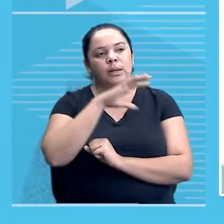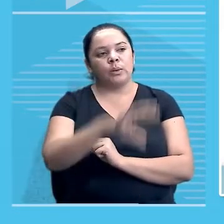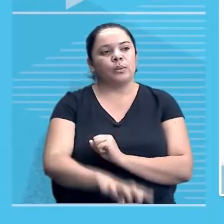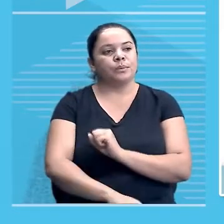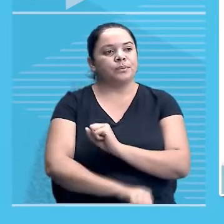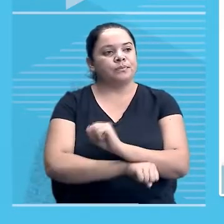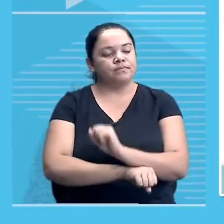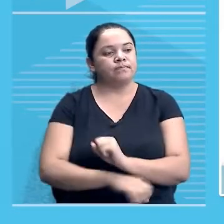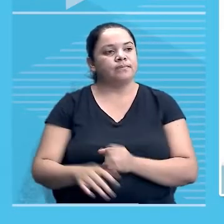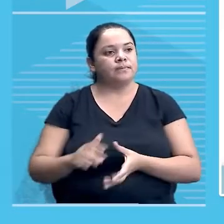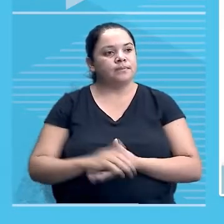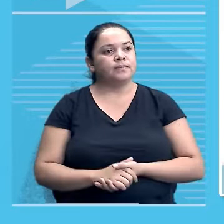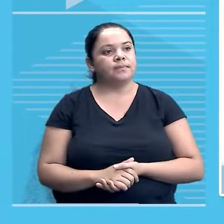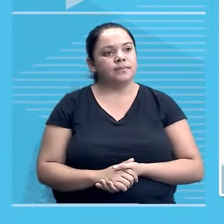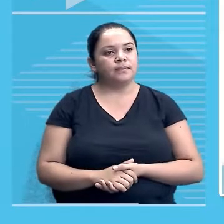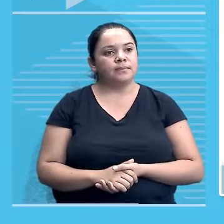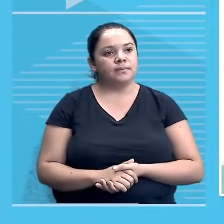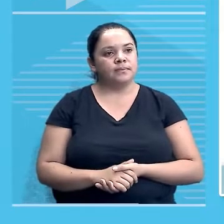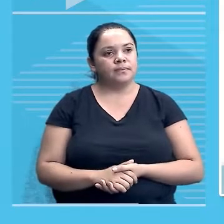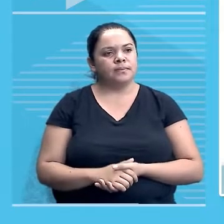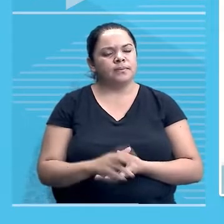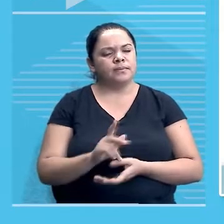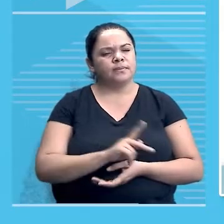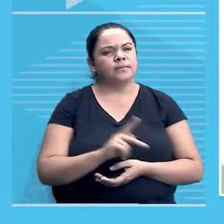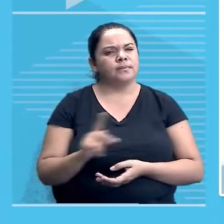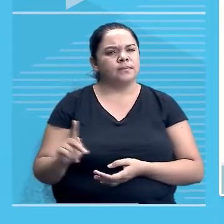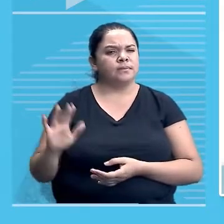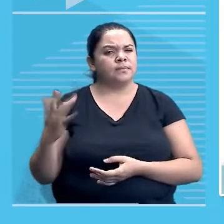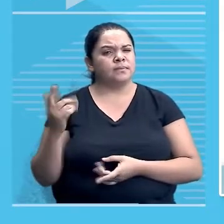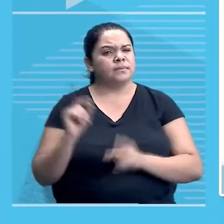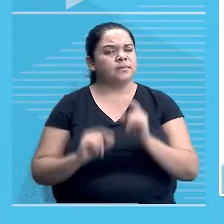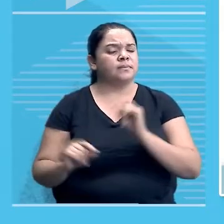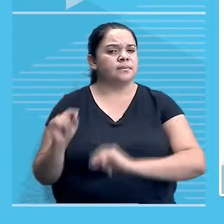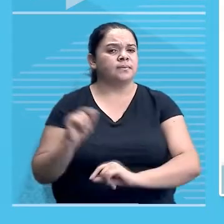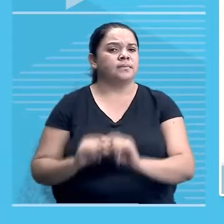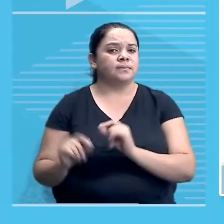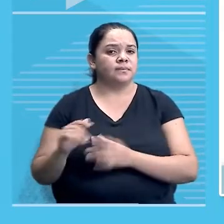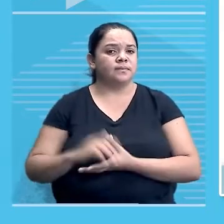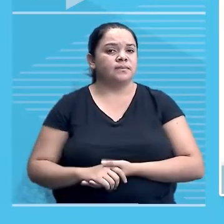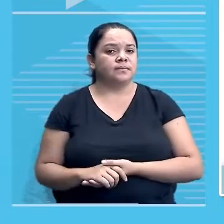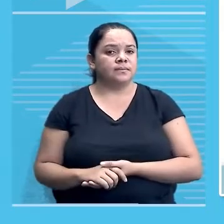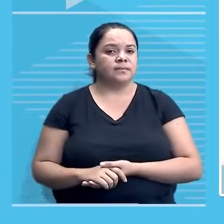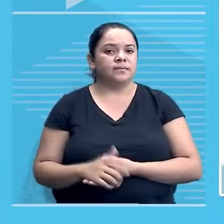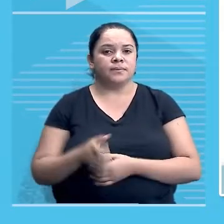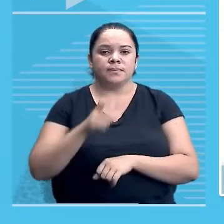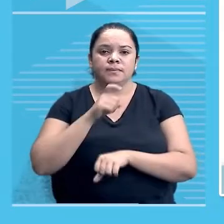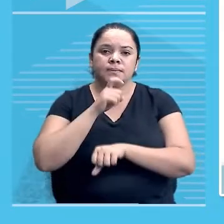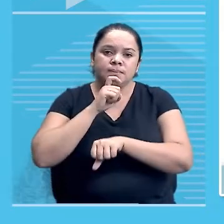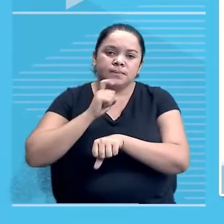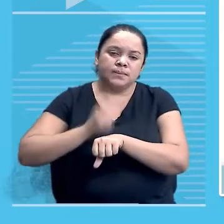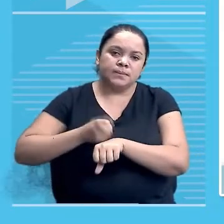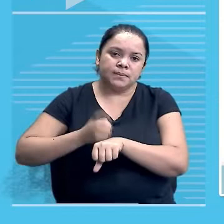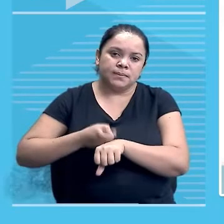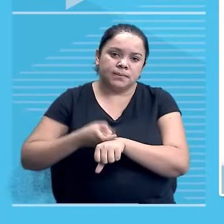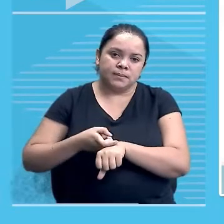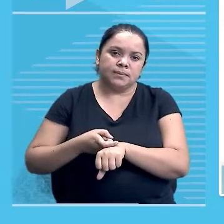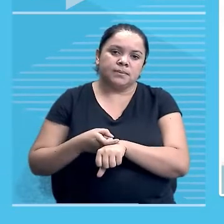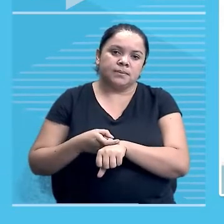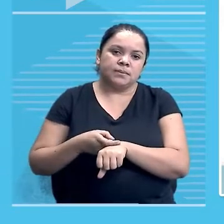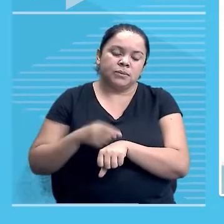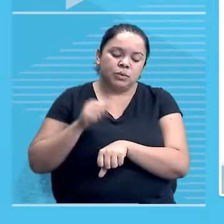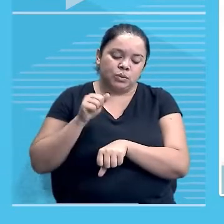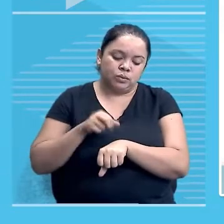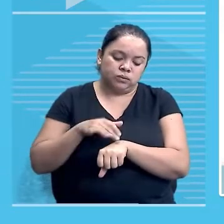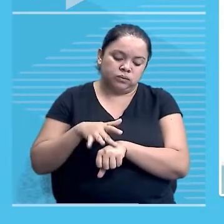recebendo calor, né? Professor, o que que vai acontecer? Esse gelo, ele vai receber calor do tipo